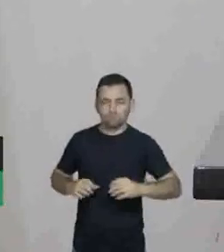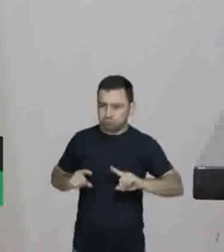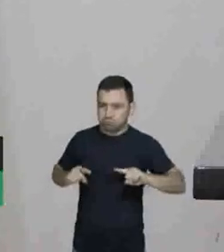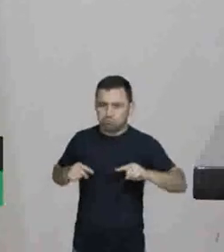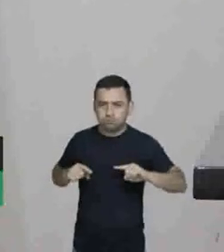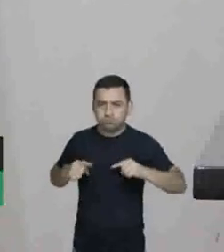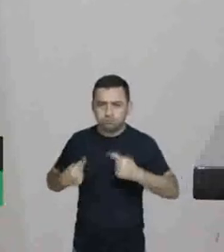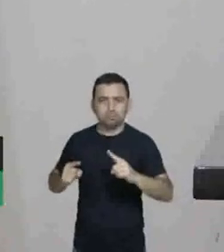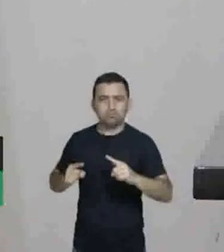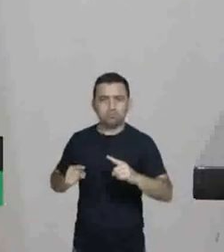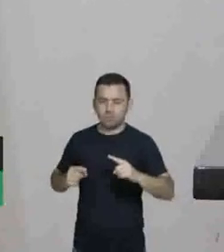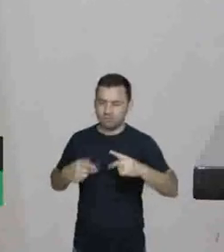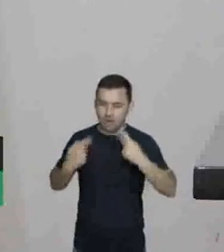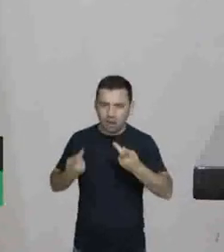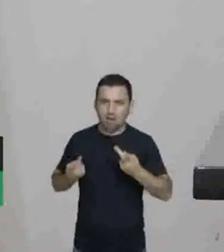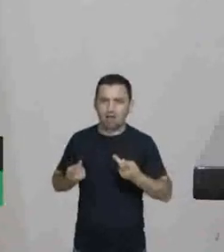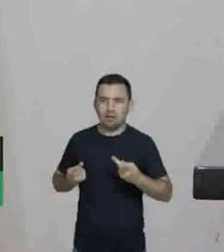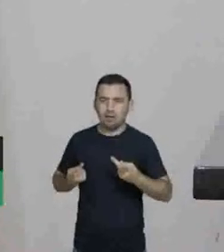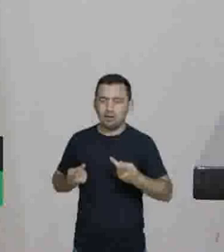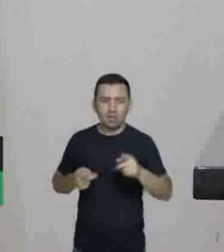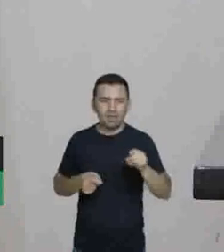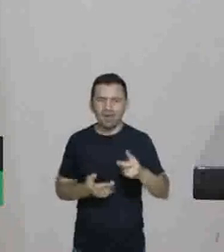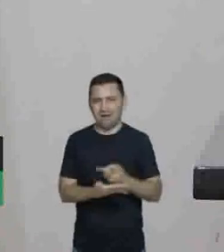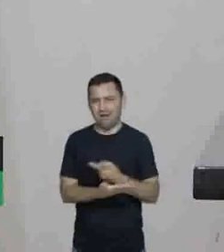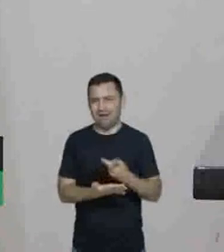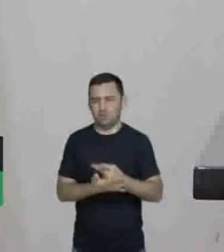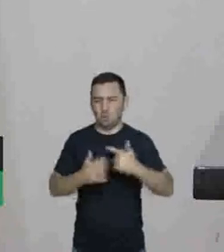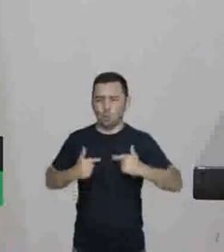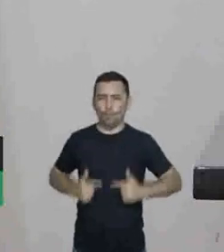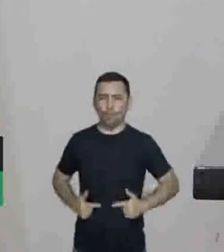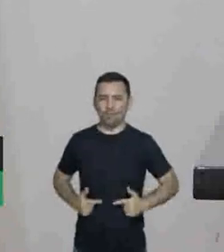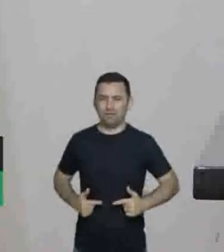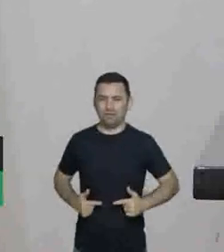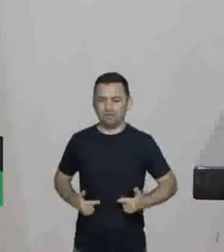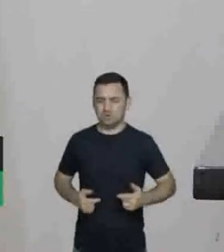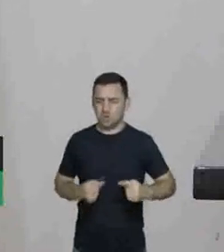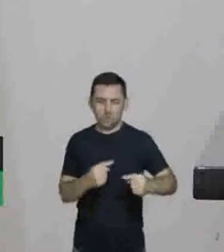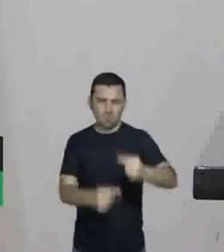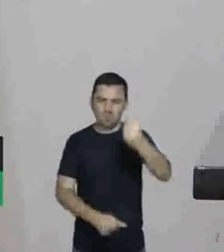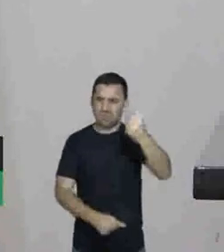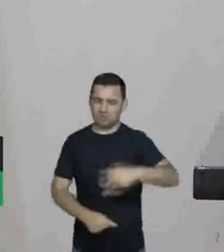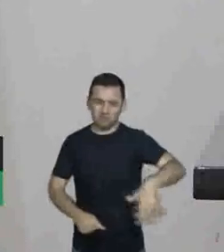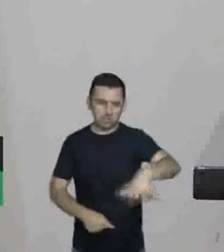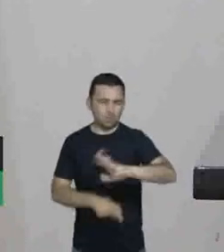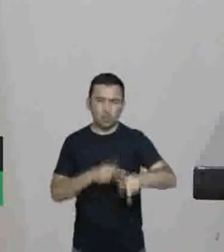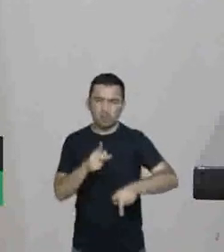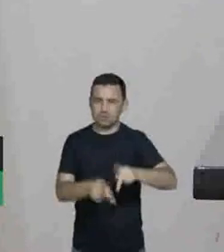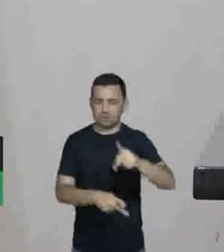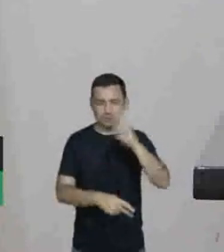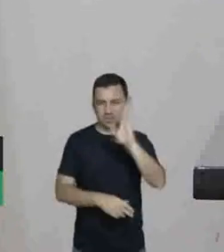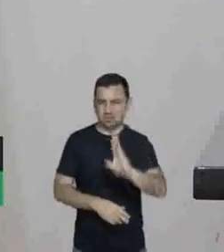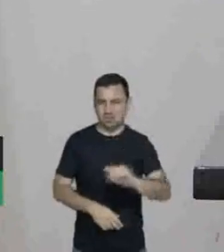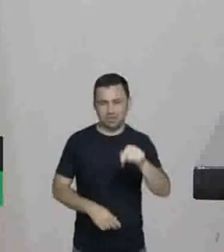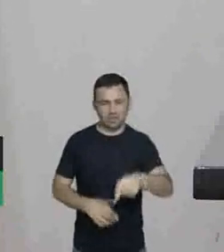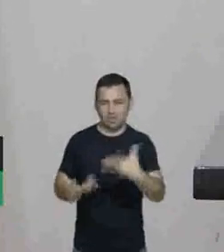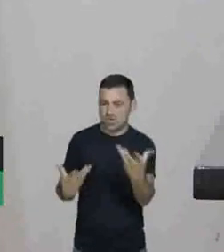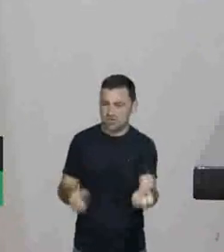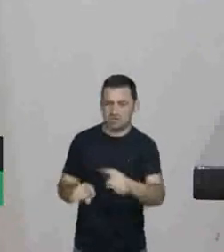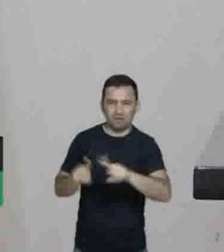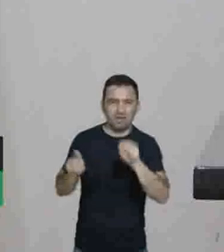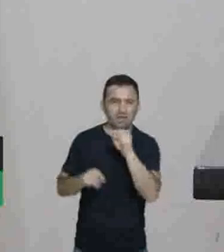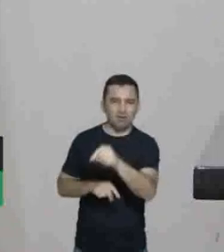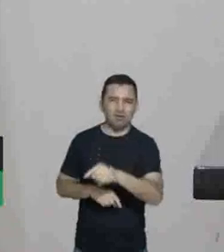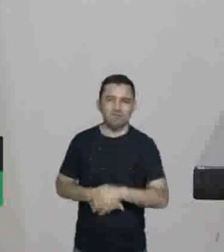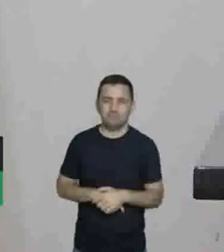erra, desonra nós, os brasileiros, que não compactuamos com esse tipo de barbárie. É assim